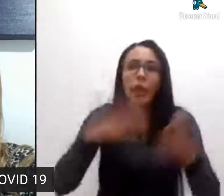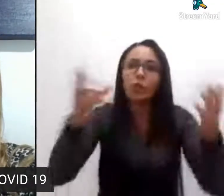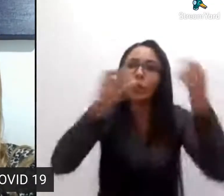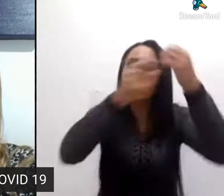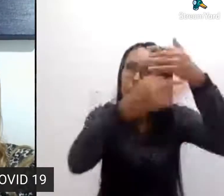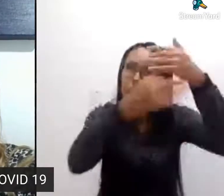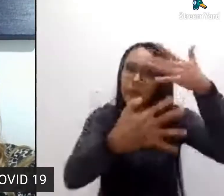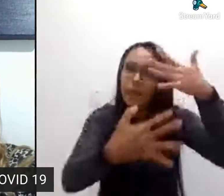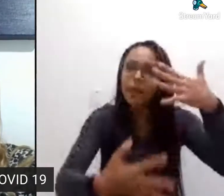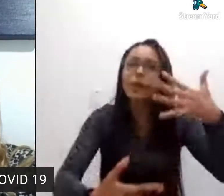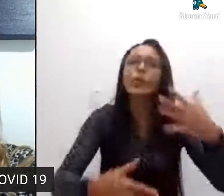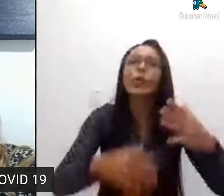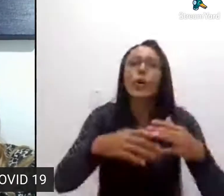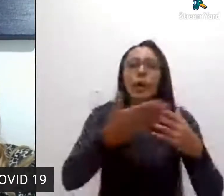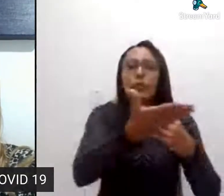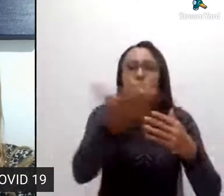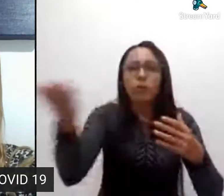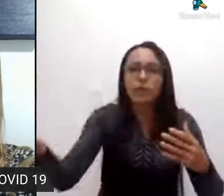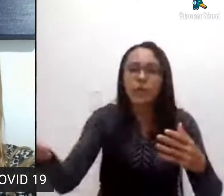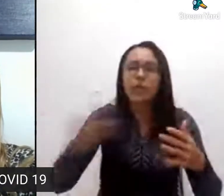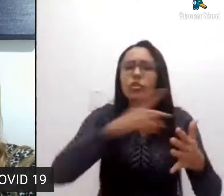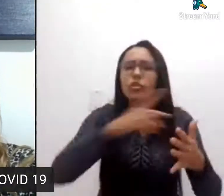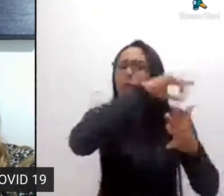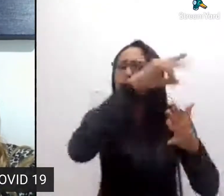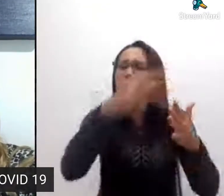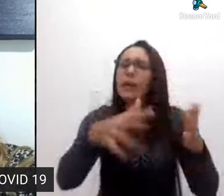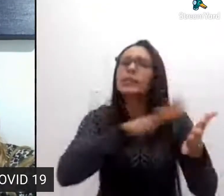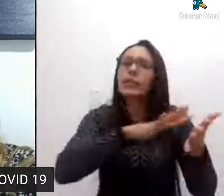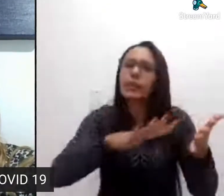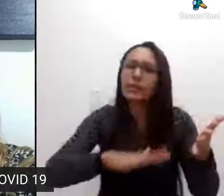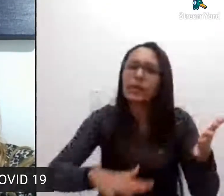vocês das diversas atividades, além de outras,